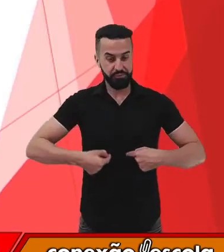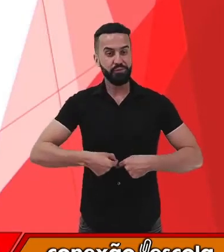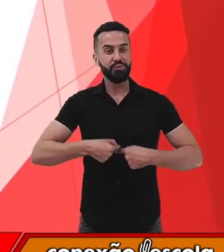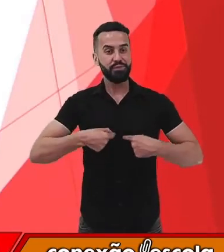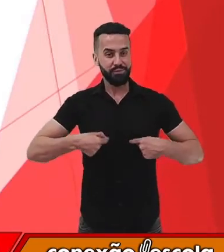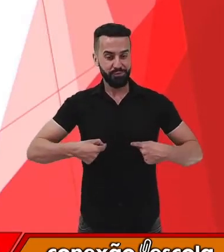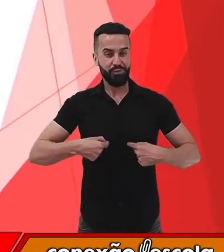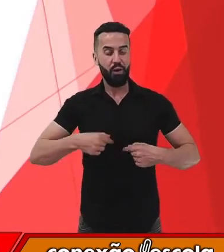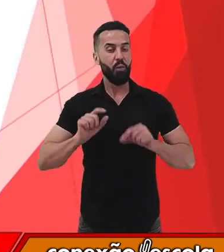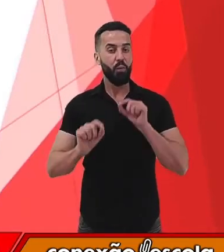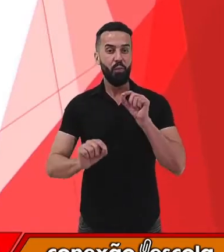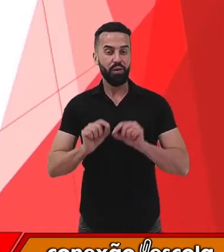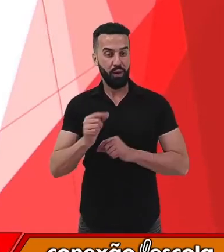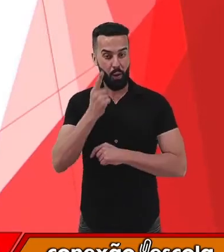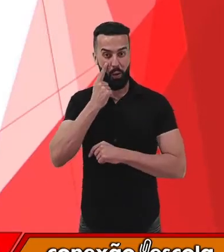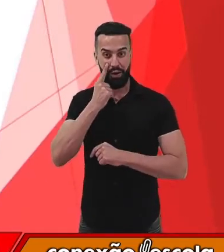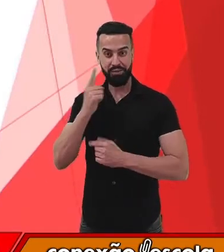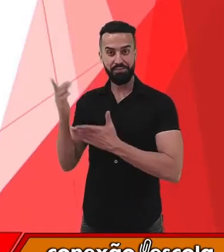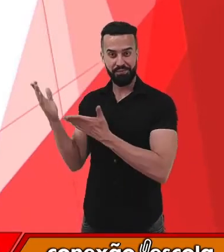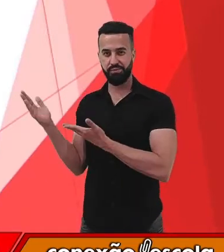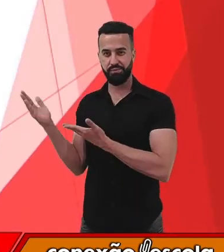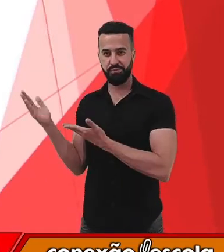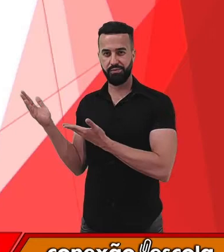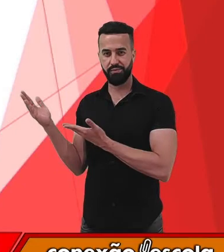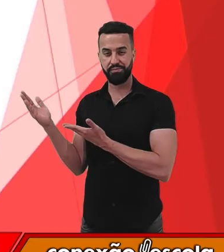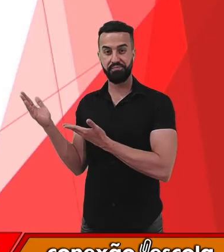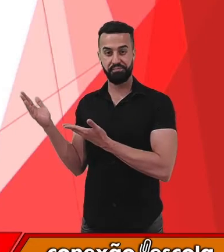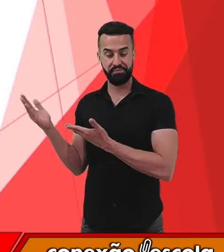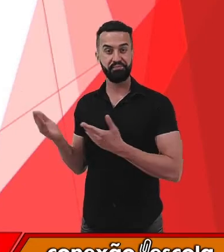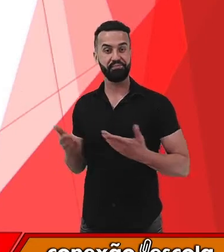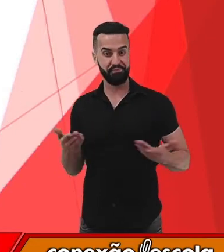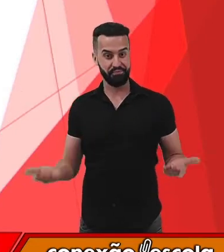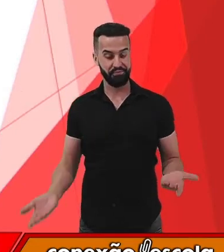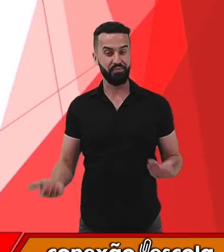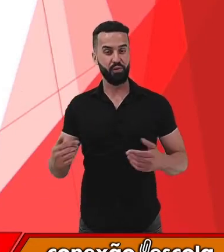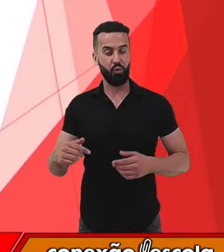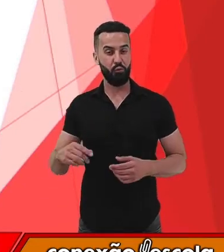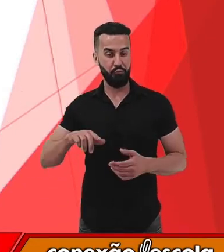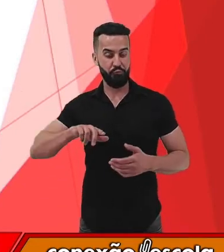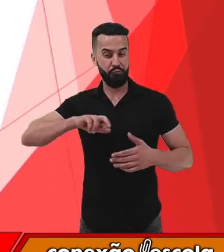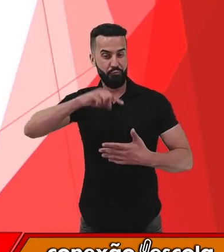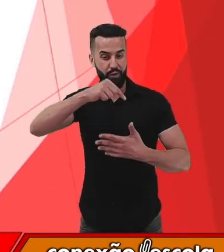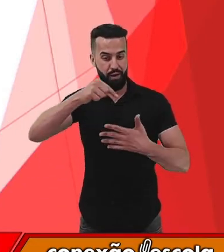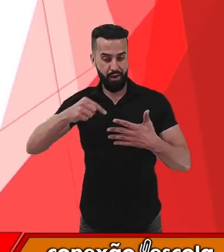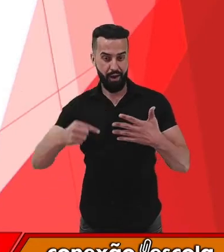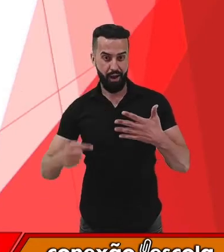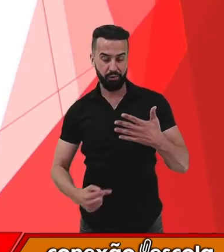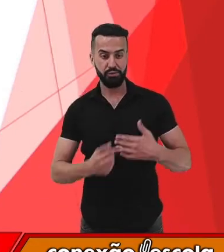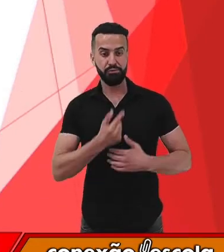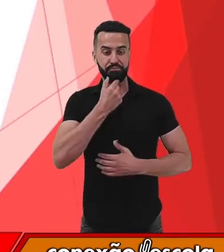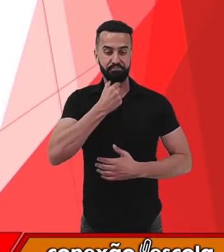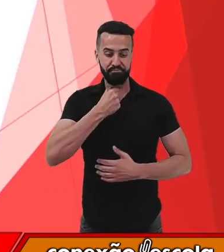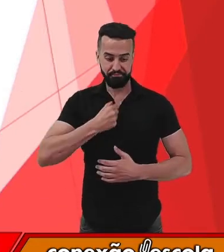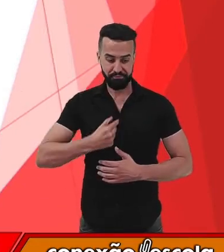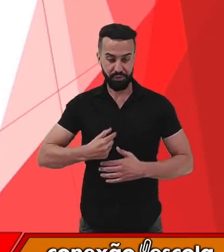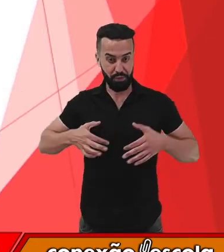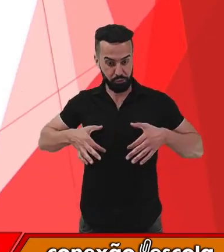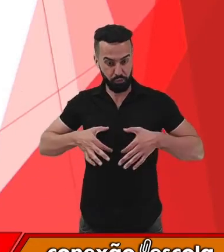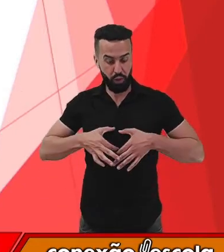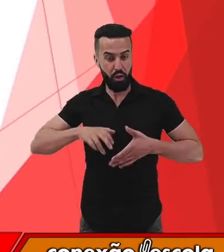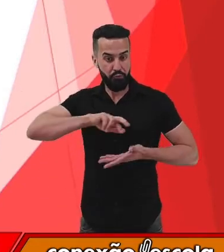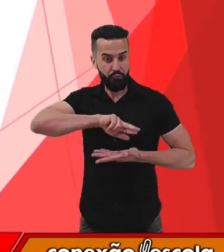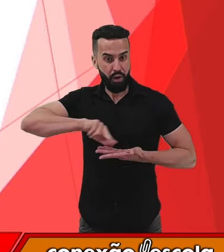órgãos que são os seguintes. Então, esses órgãos do sistema digestório vão ser responsáveis